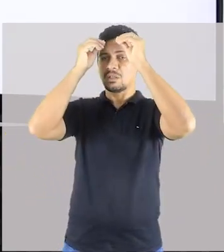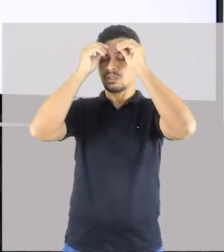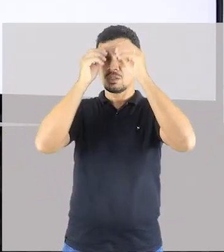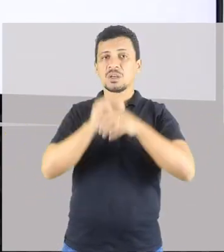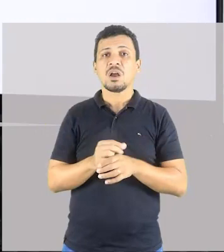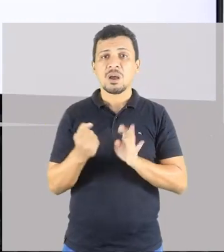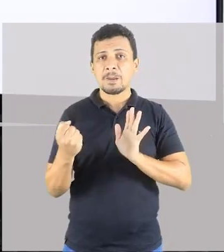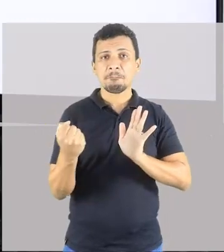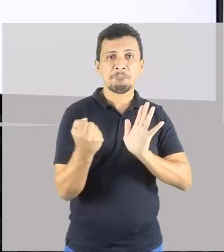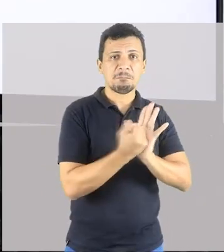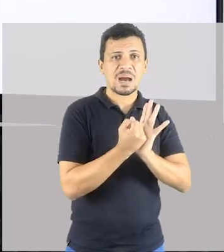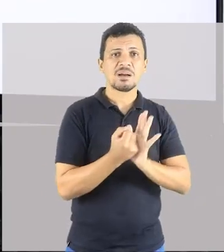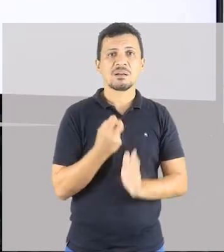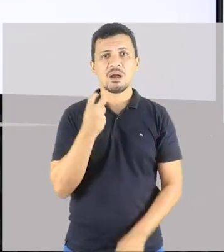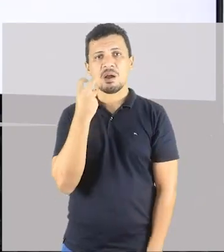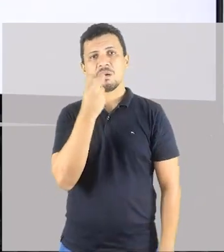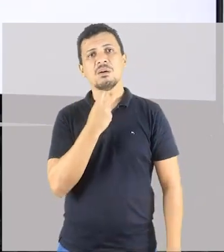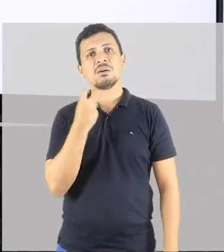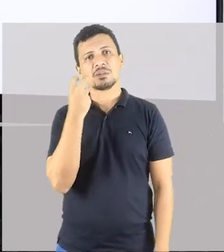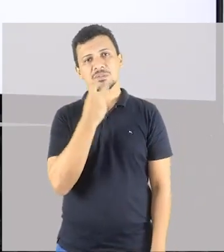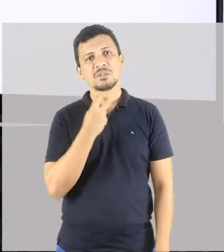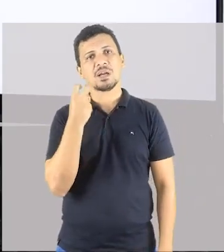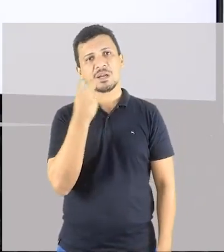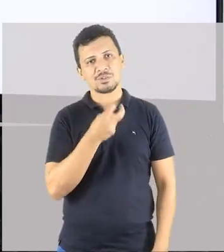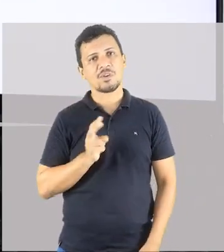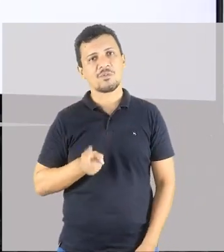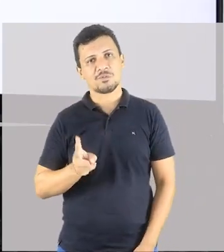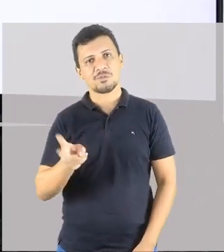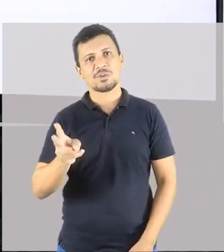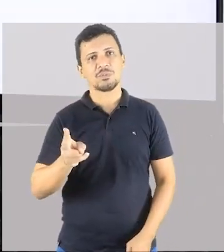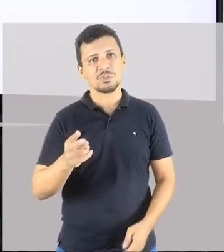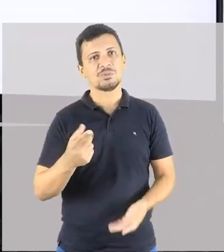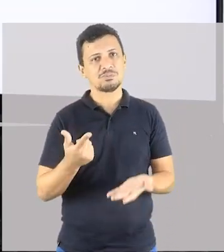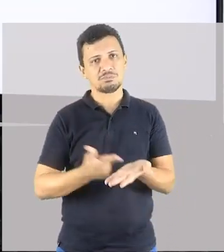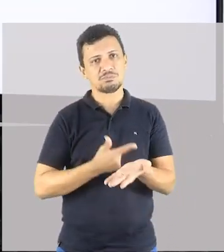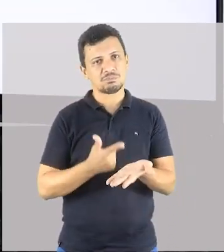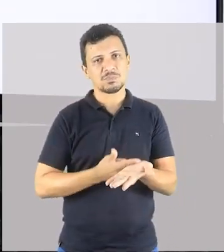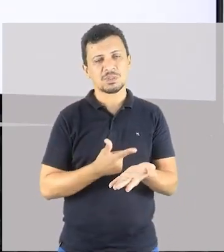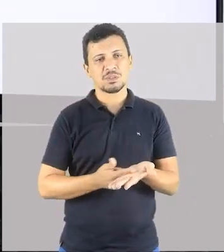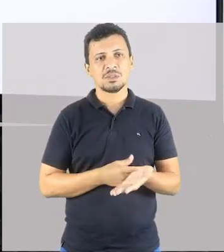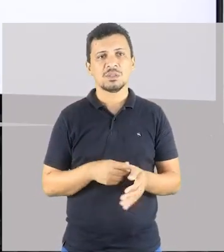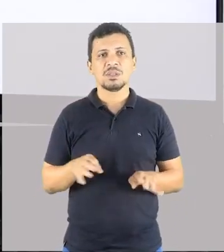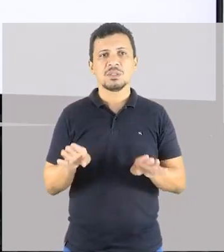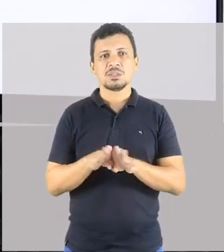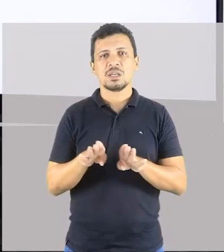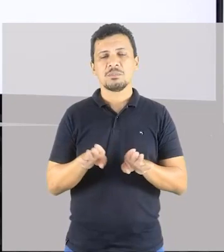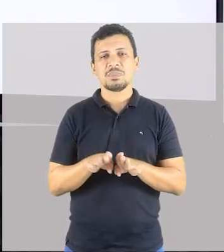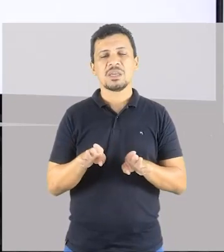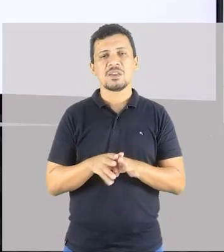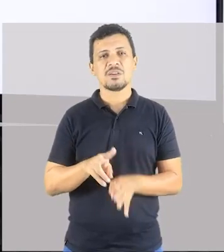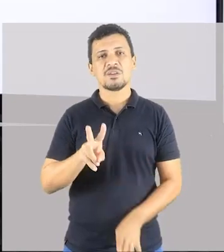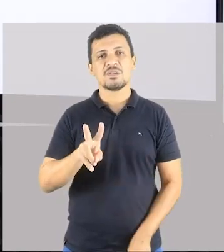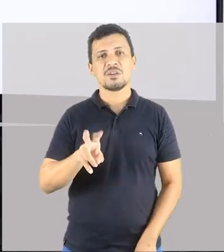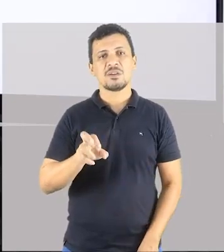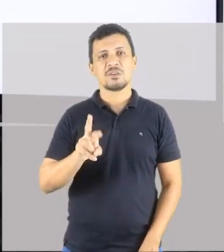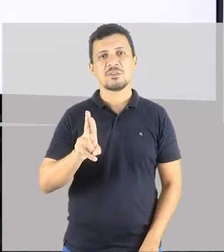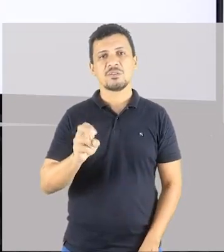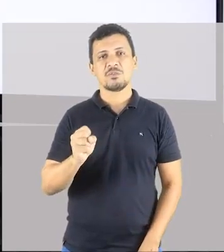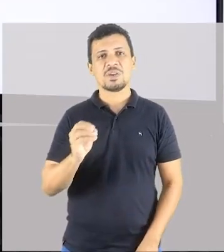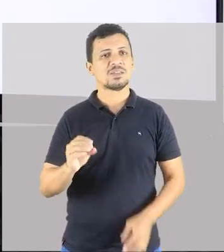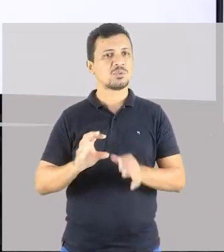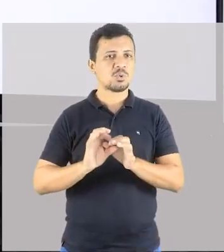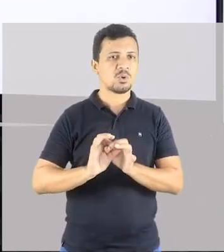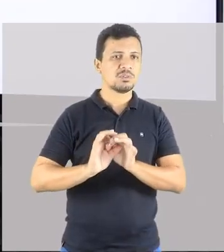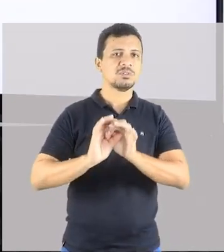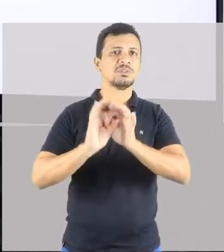oralidade passa a ser, né, constante nas obras, e uso de versos livres e brancos também, certo?